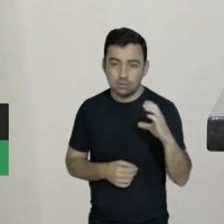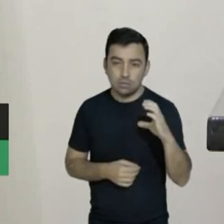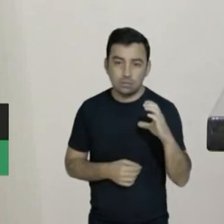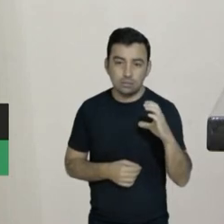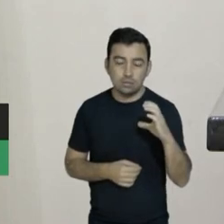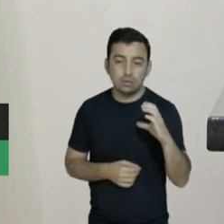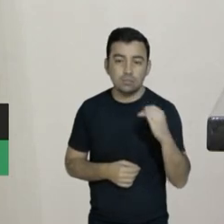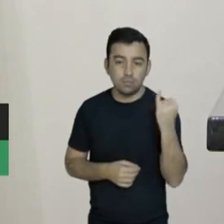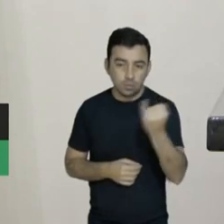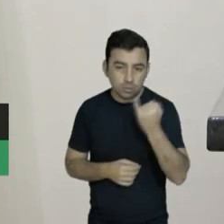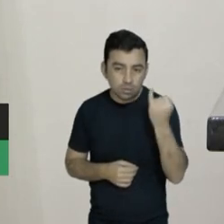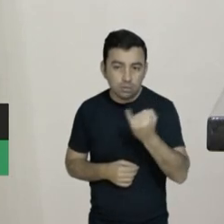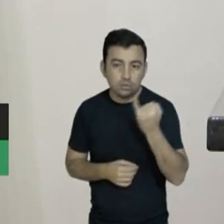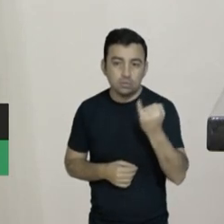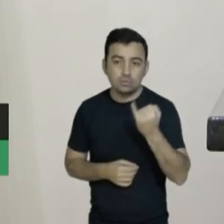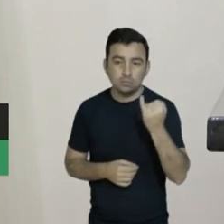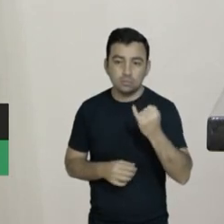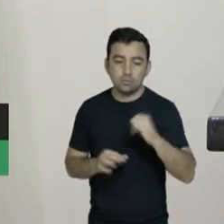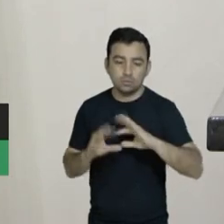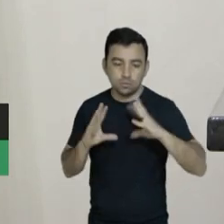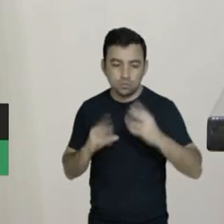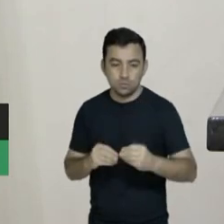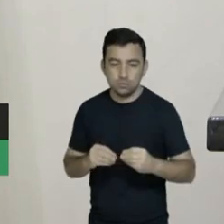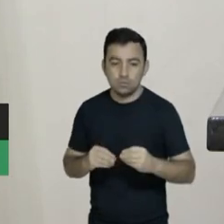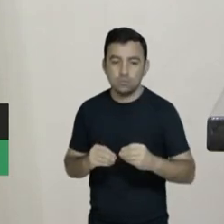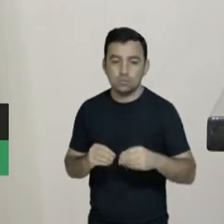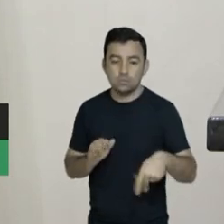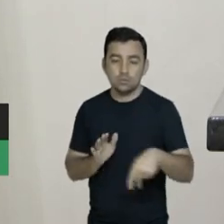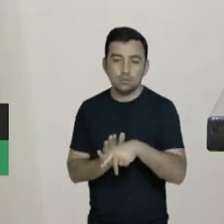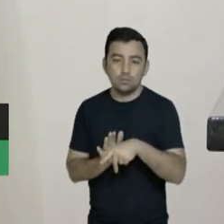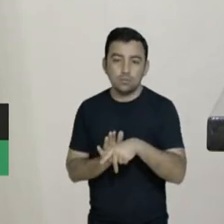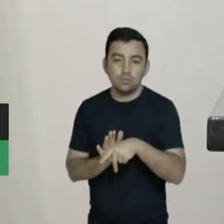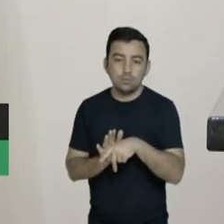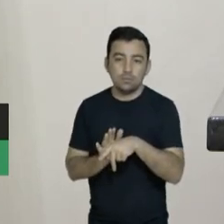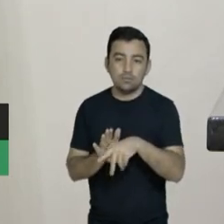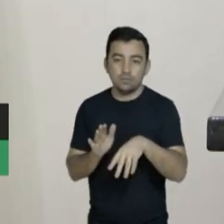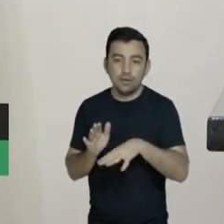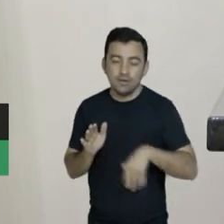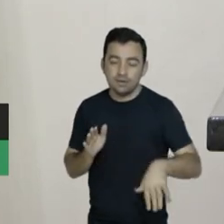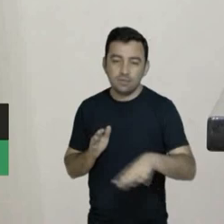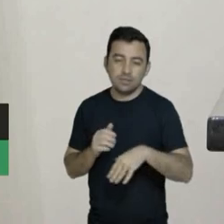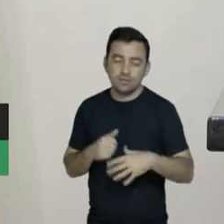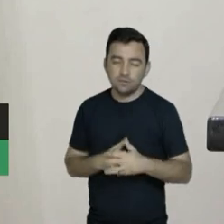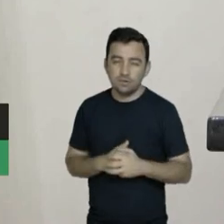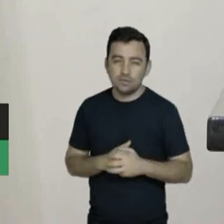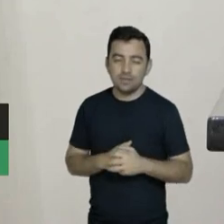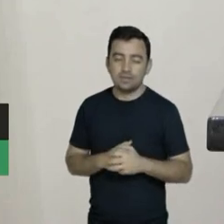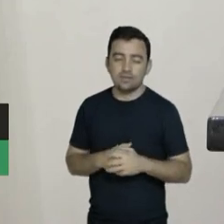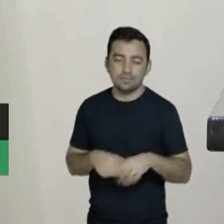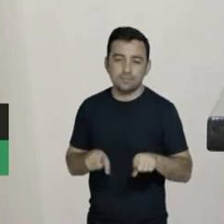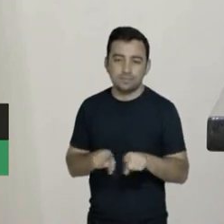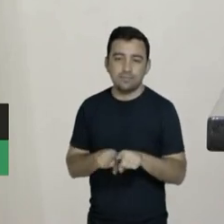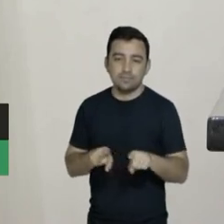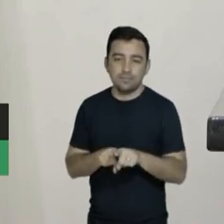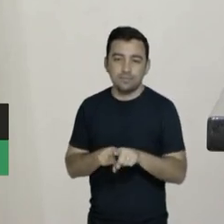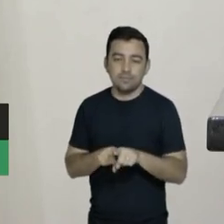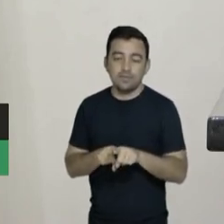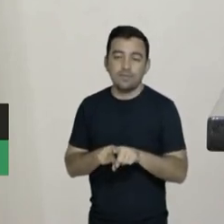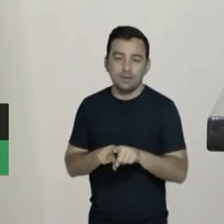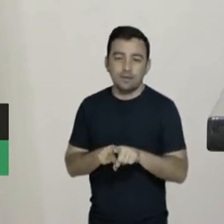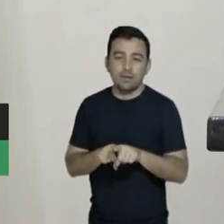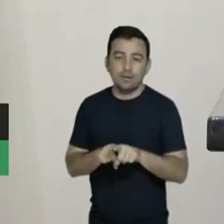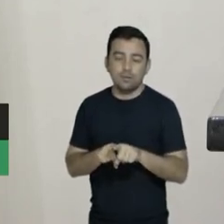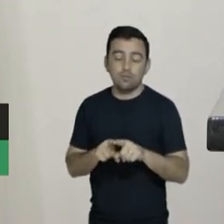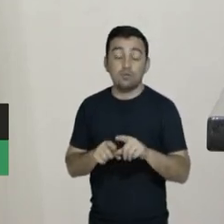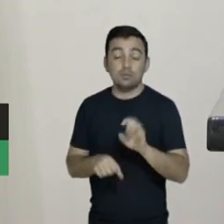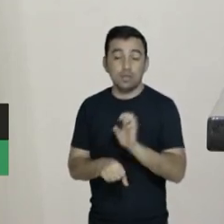peculiaridades que honra o catarinense que aqui nasce, que vive, de mostrar que é um estado organizado, um estado cheio